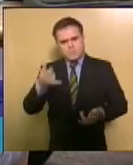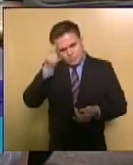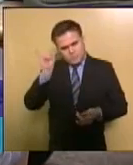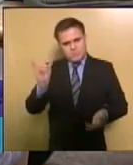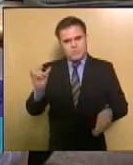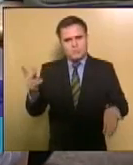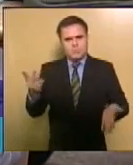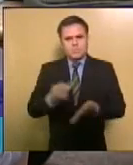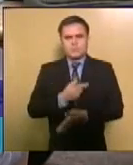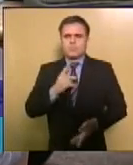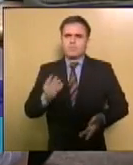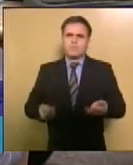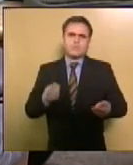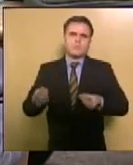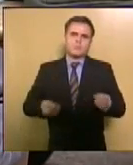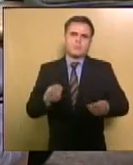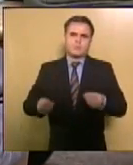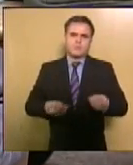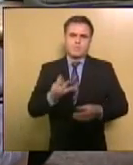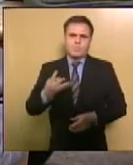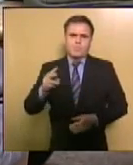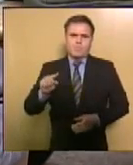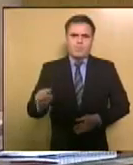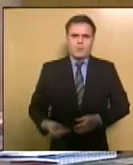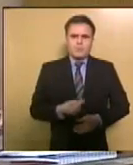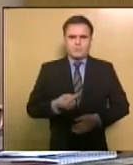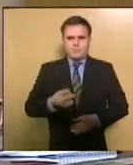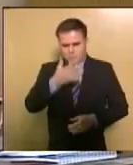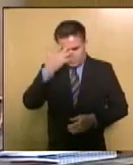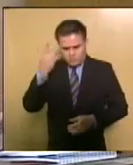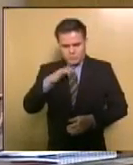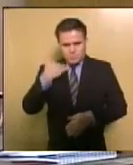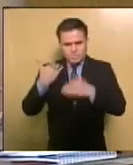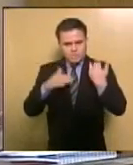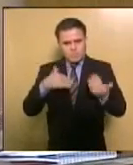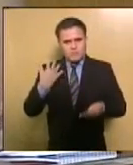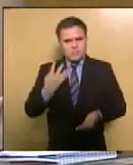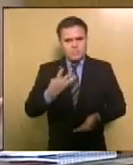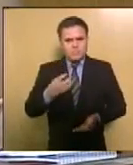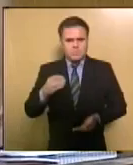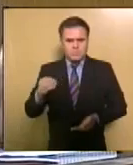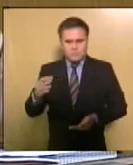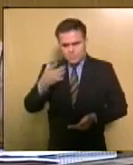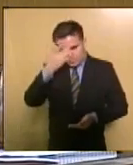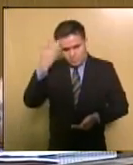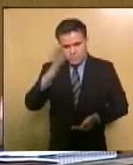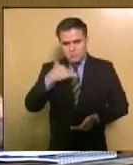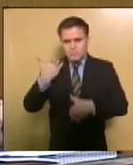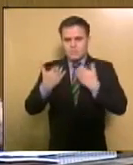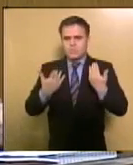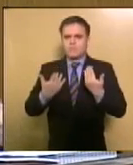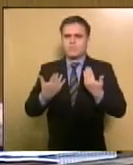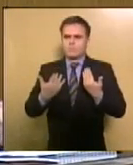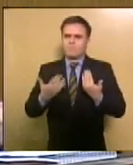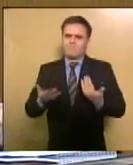tragédia né de mais de 3.000 pessoas mortas pela polícia e mais de 400 policiais assassinados todo